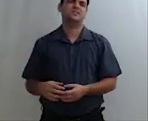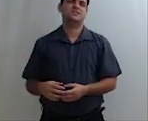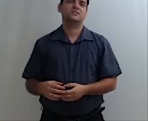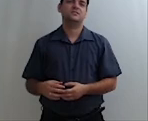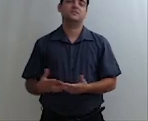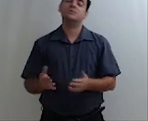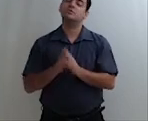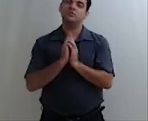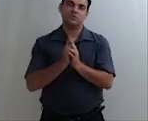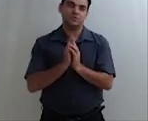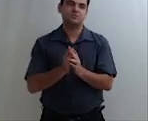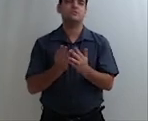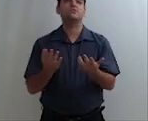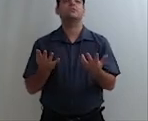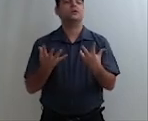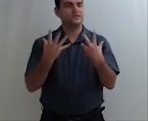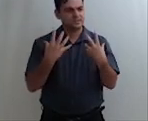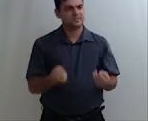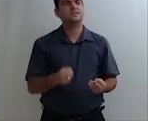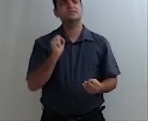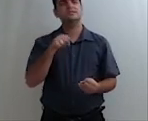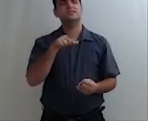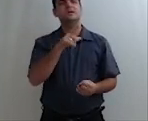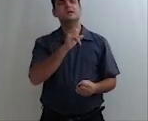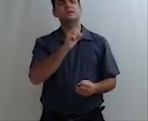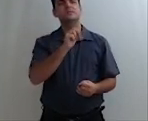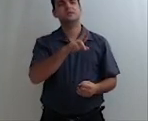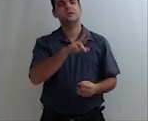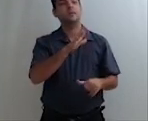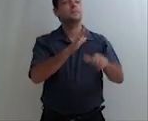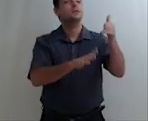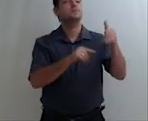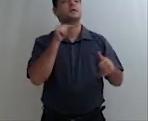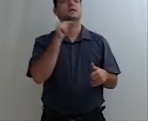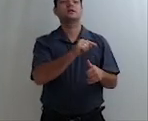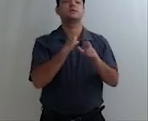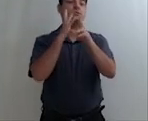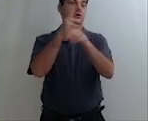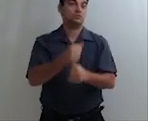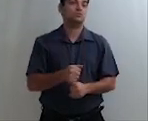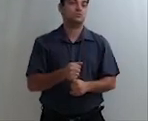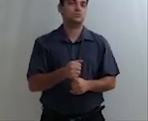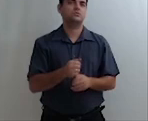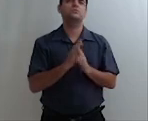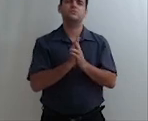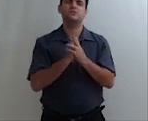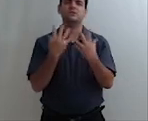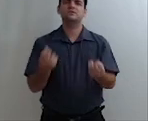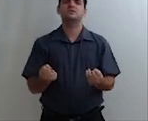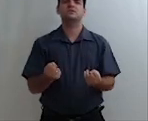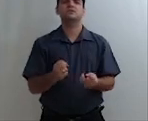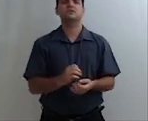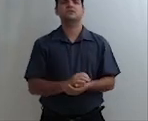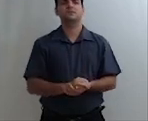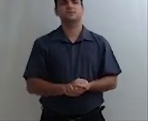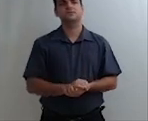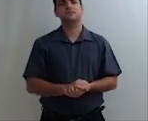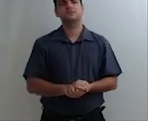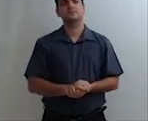pela concessão definitiva da liminar deferida neste recurso ordinário são os termos